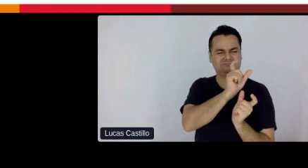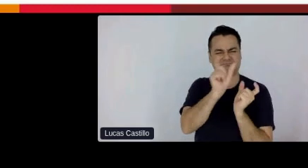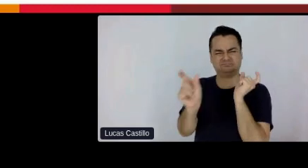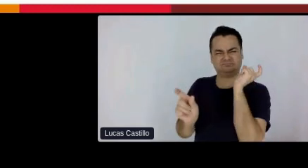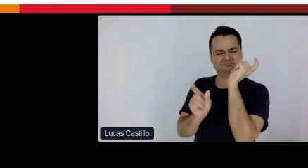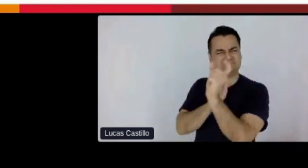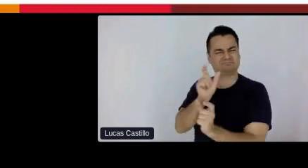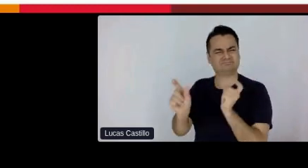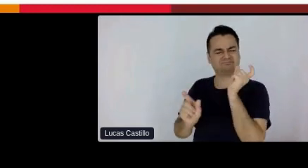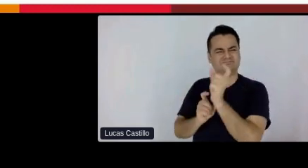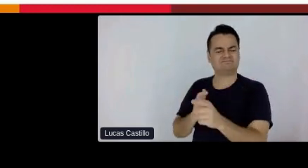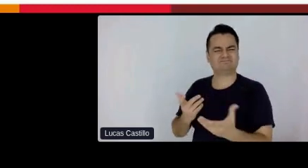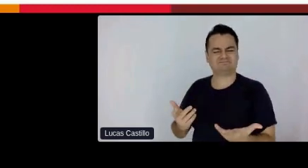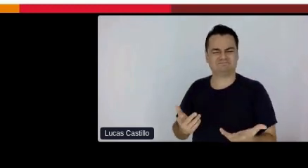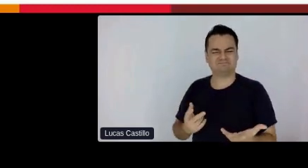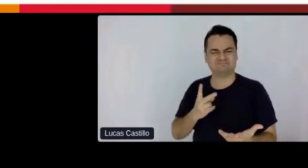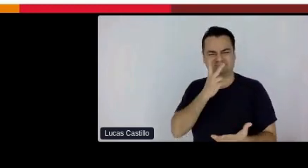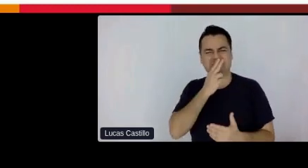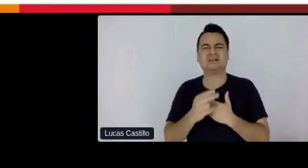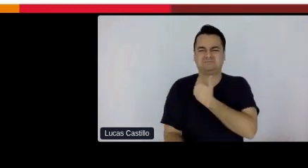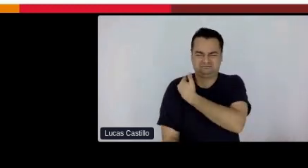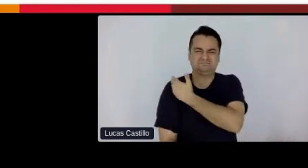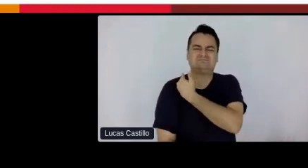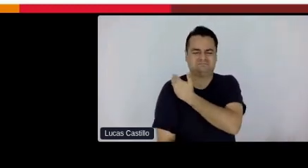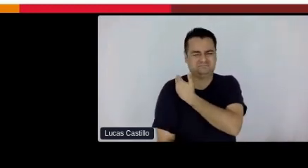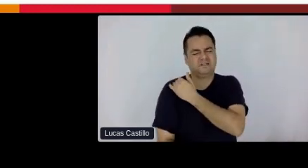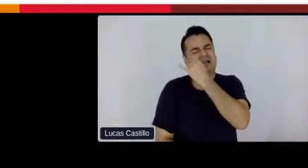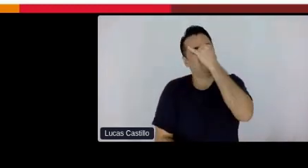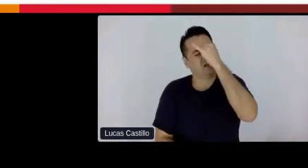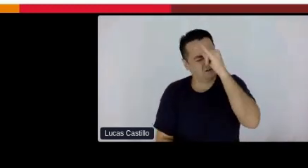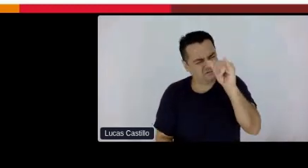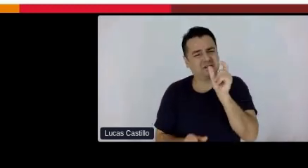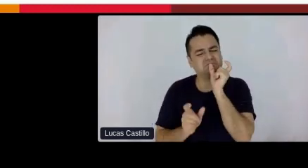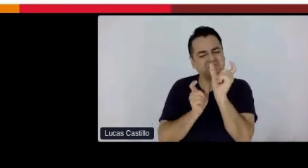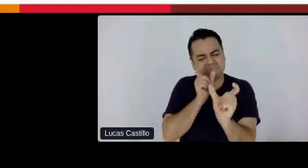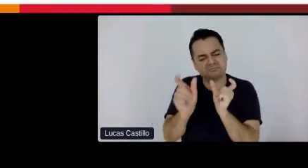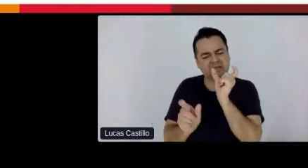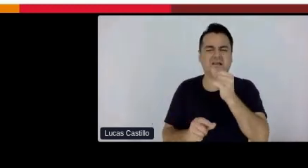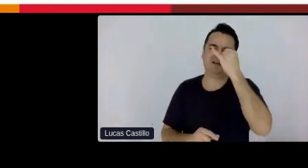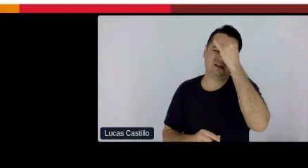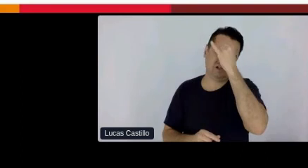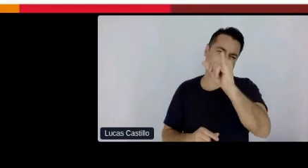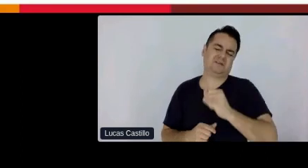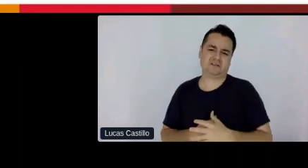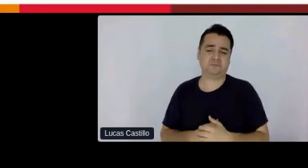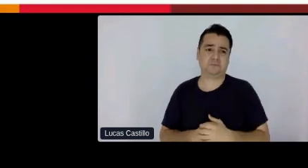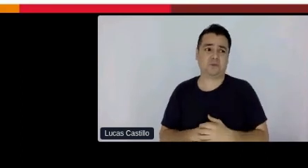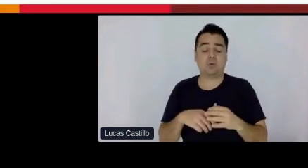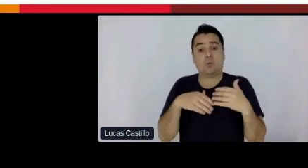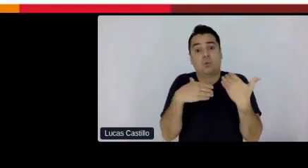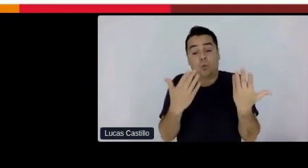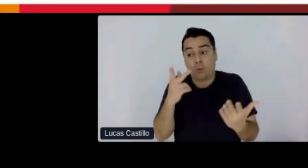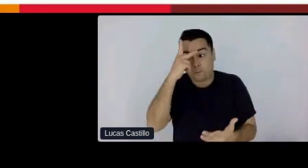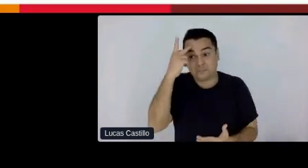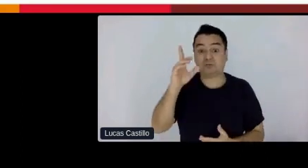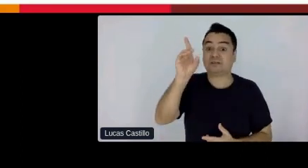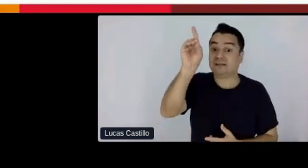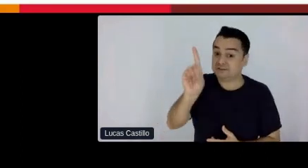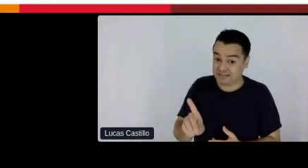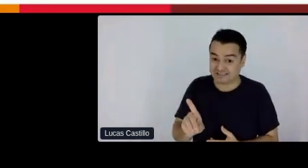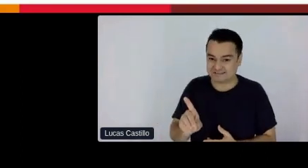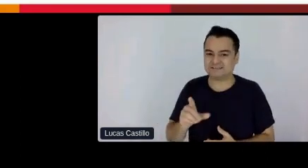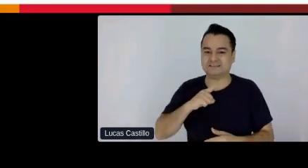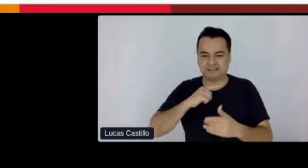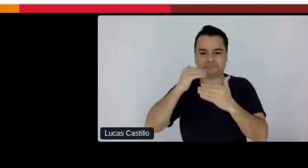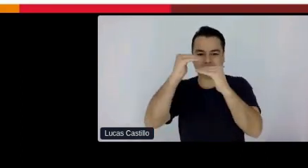bem, cada pessoa é diferente. Então, a gente tem que evitar esse tipo de fala, sabe? Contra pessoas com deficiência, ali nós temos